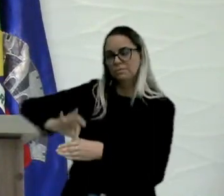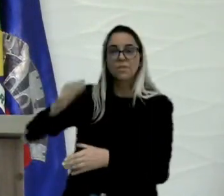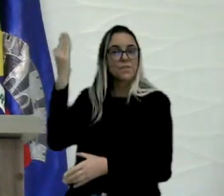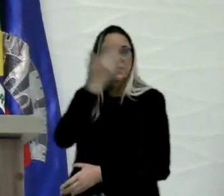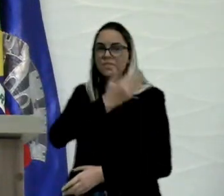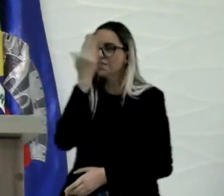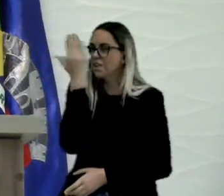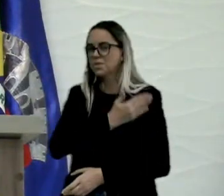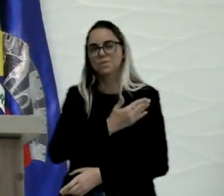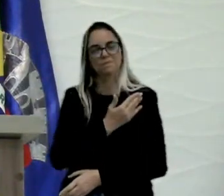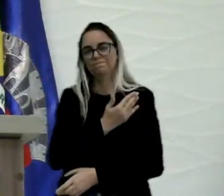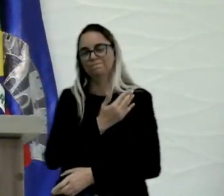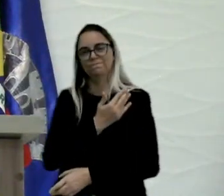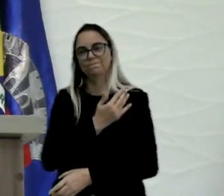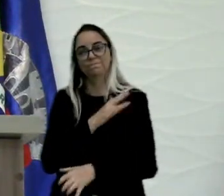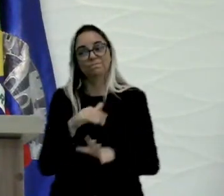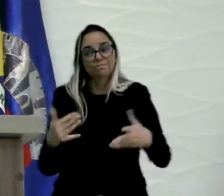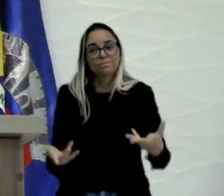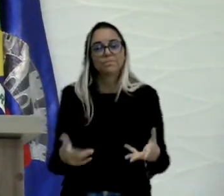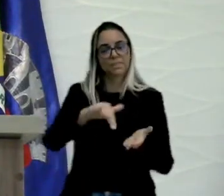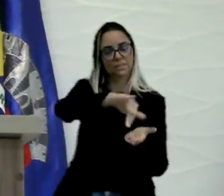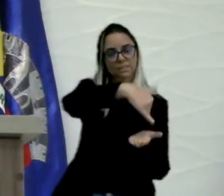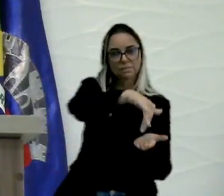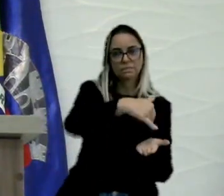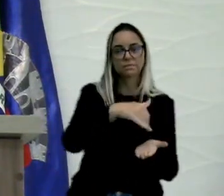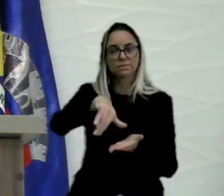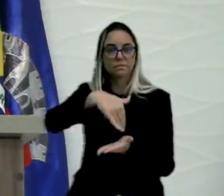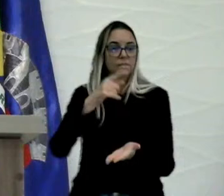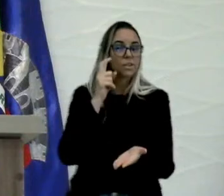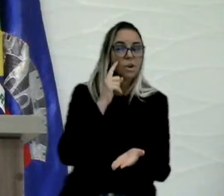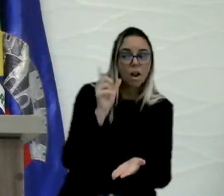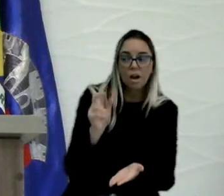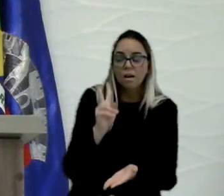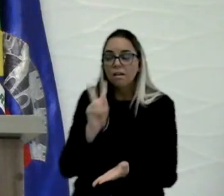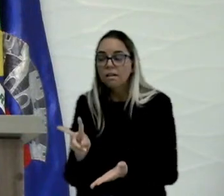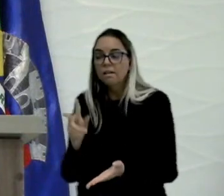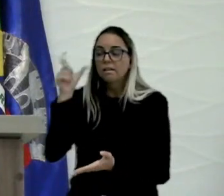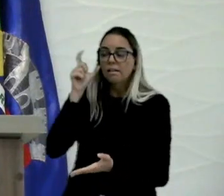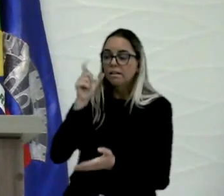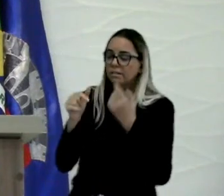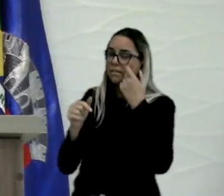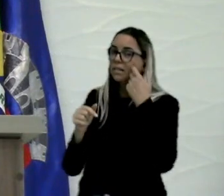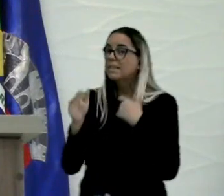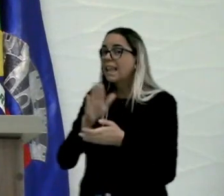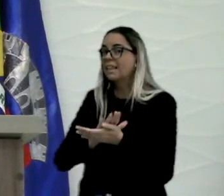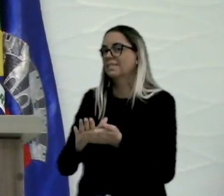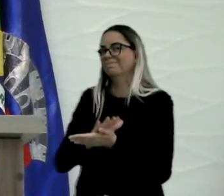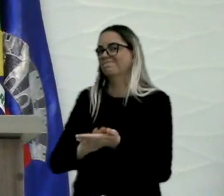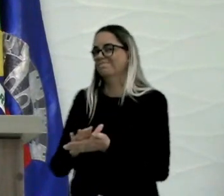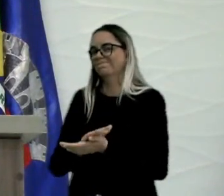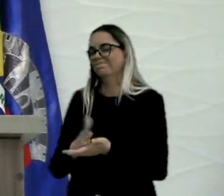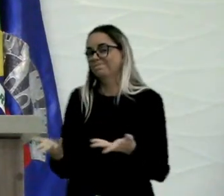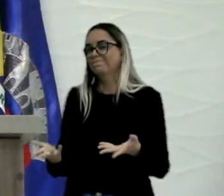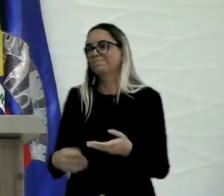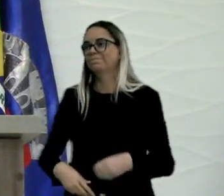ninguém da secretari ind lá fiscalizar o serviço tá sendo feito tem local lá que já fizer duas